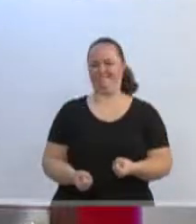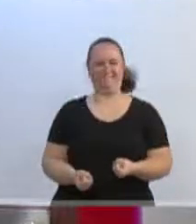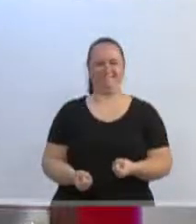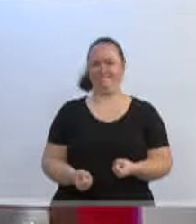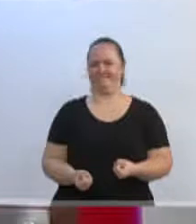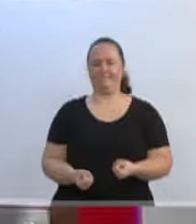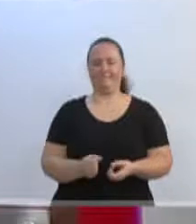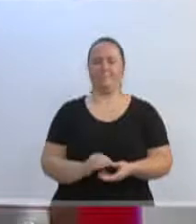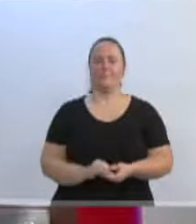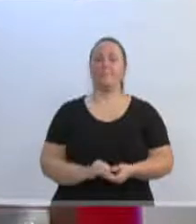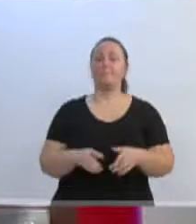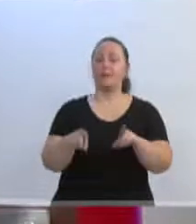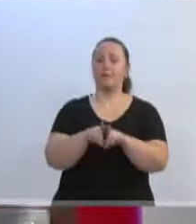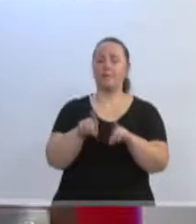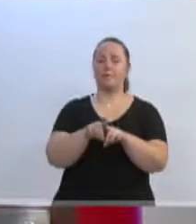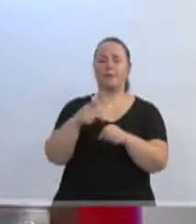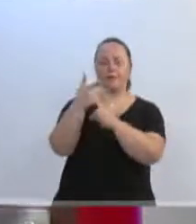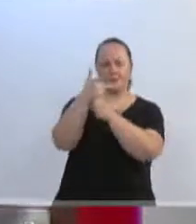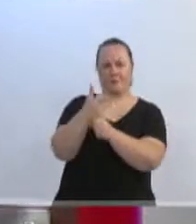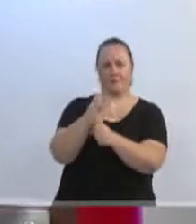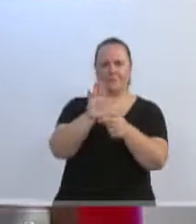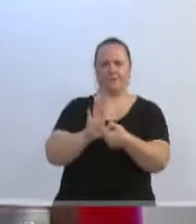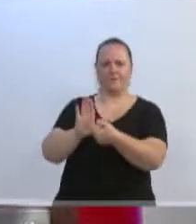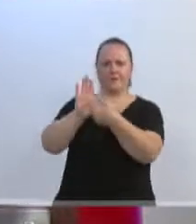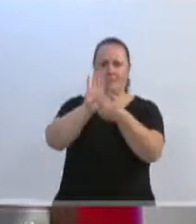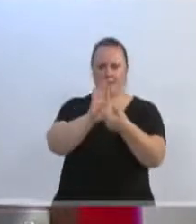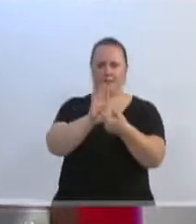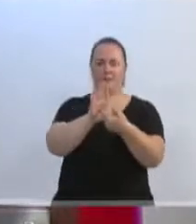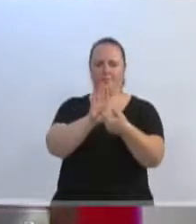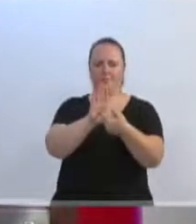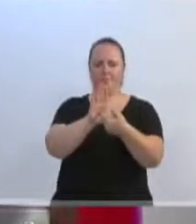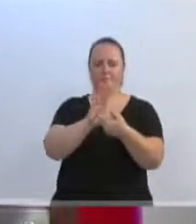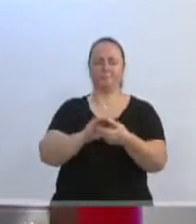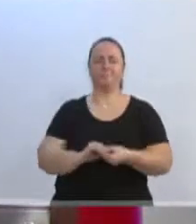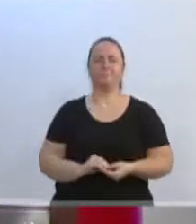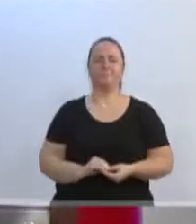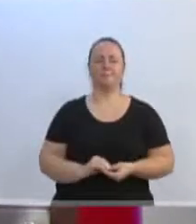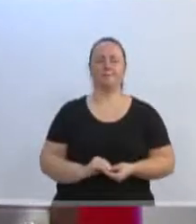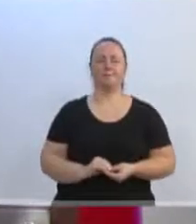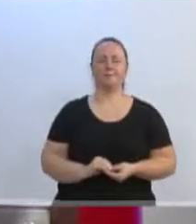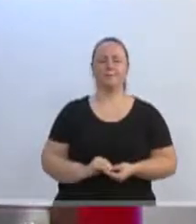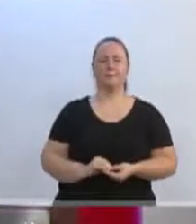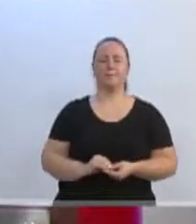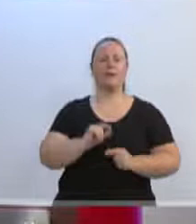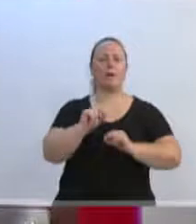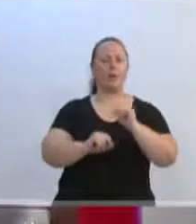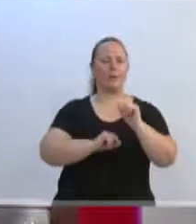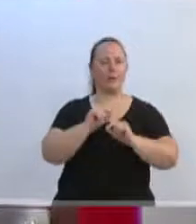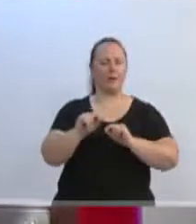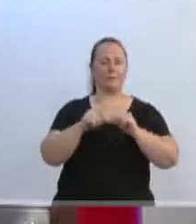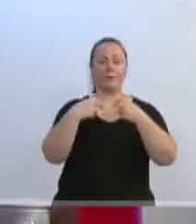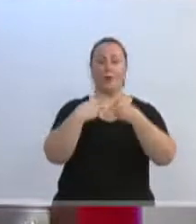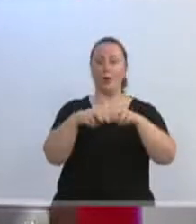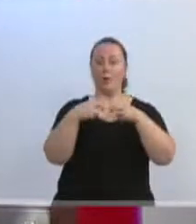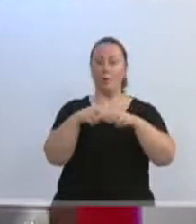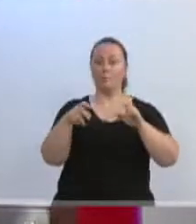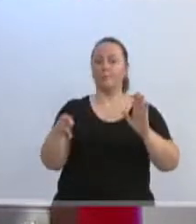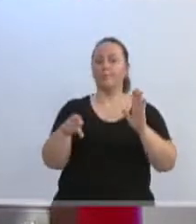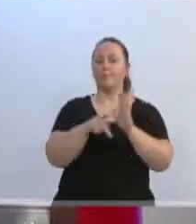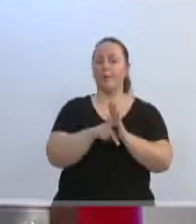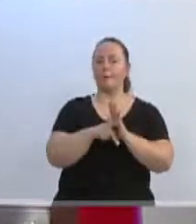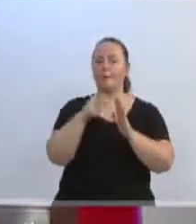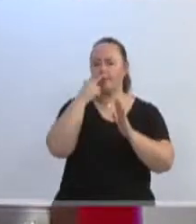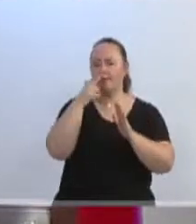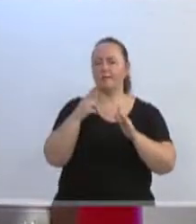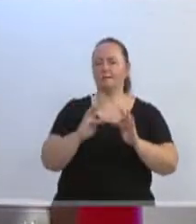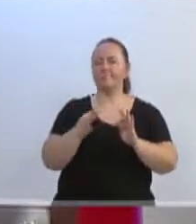disso, eu quero passar um vídeo para vocês sobre a questão das Smart Cities, que é justamente dos ônibus inteligentes. E aí vai uma sugestão, até porque nós